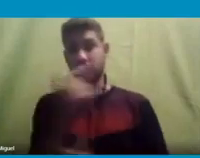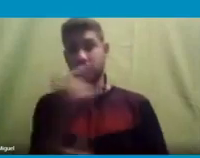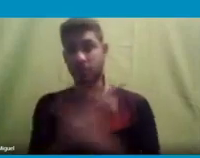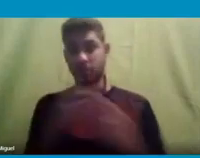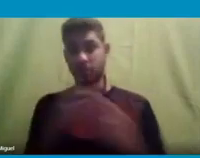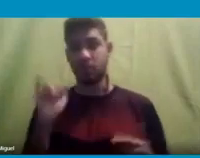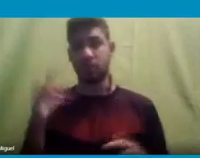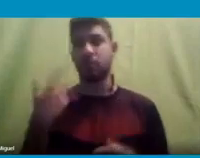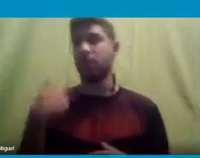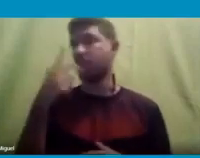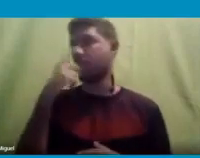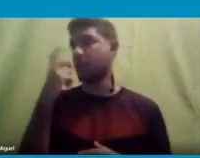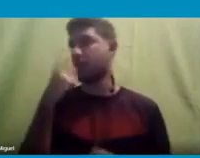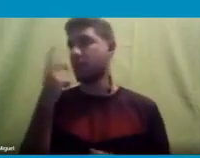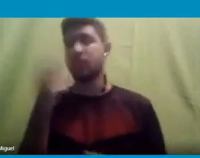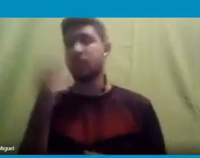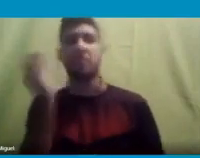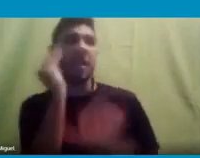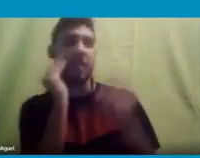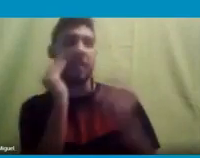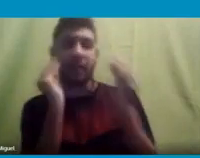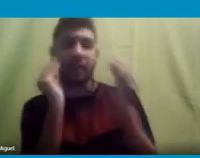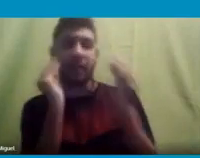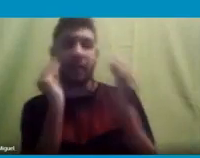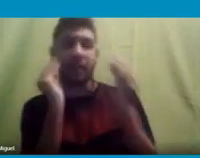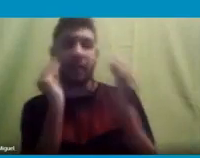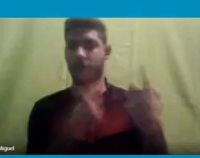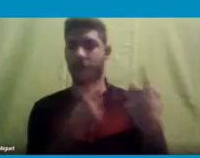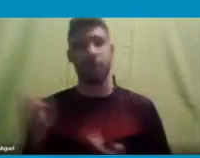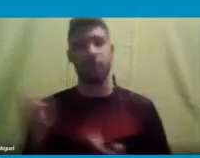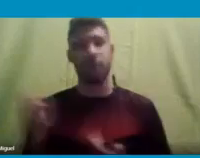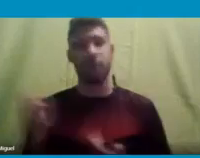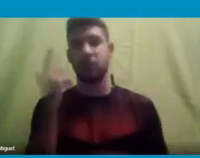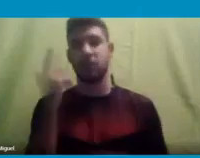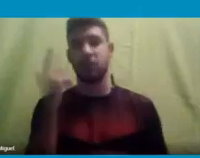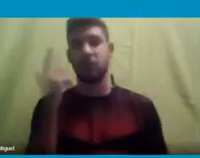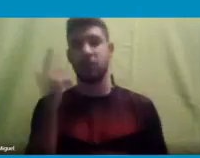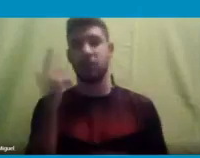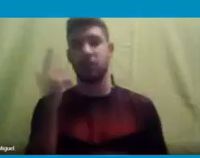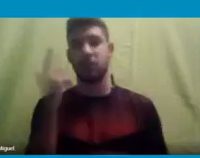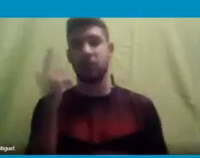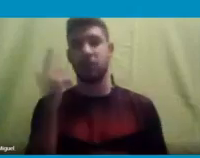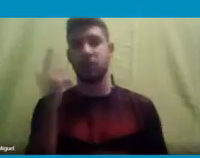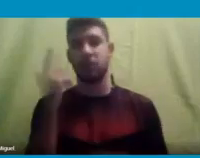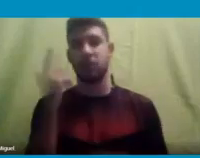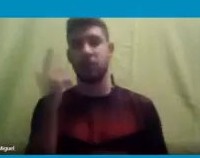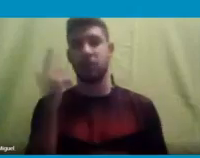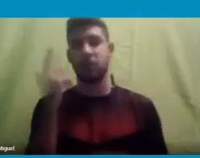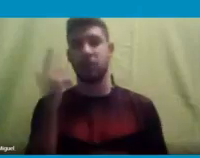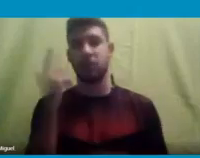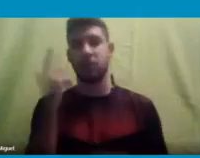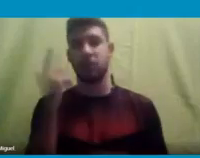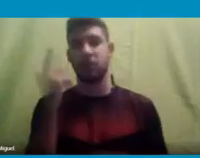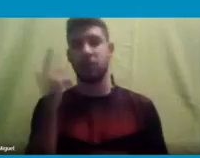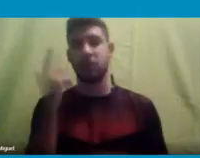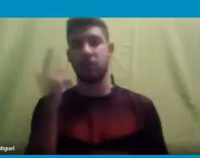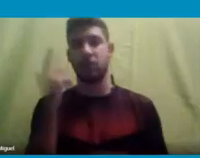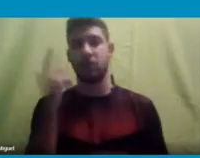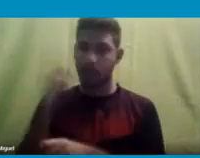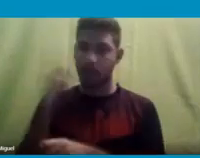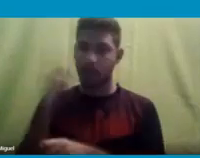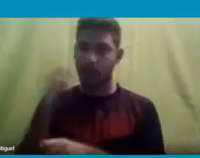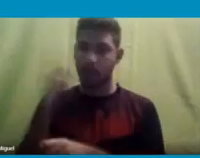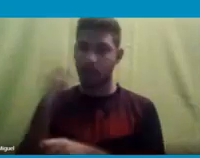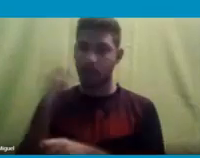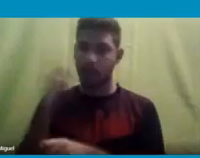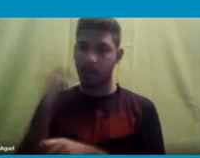perfumaria. Se a gente não agir nesse sentido, a gente não vai conseguir transformar. E a gente precisa de transformação para curar essa